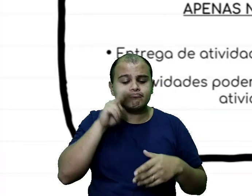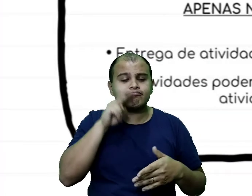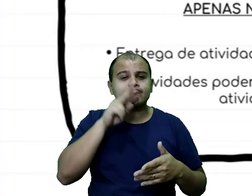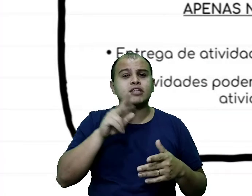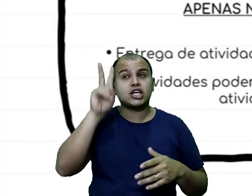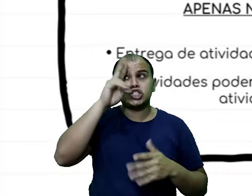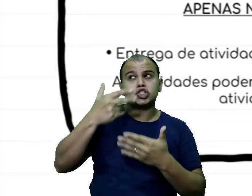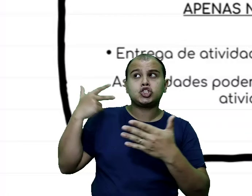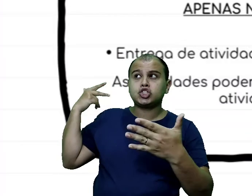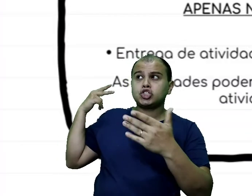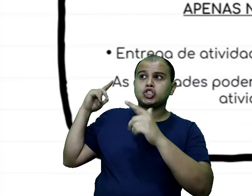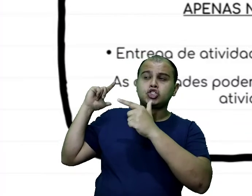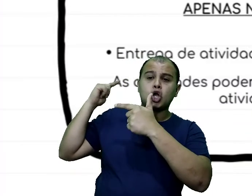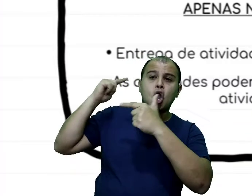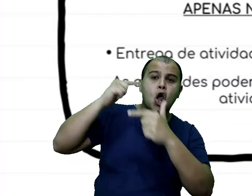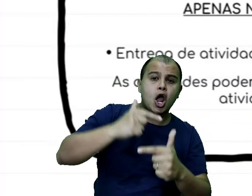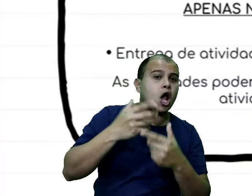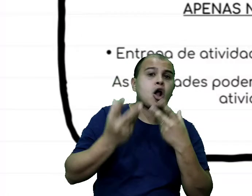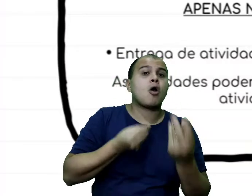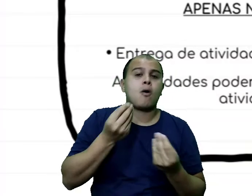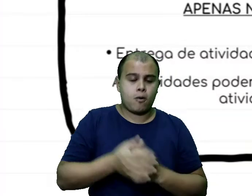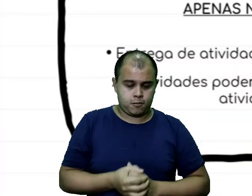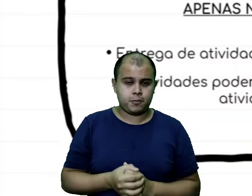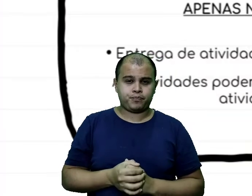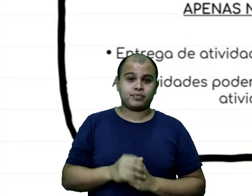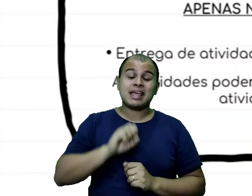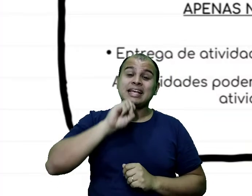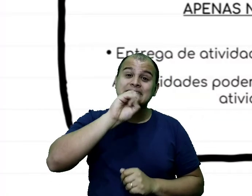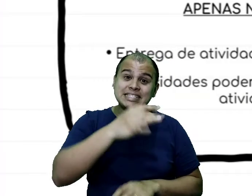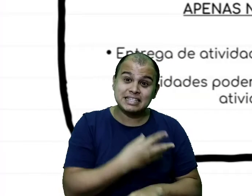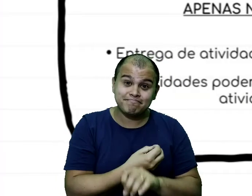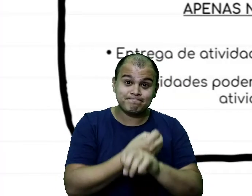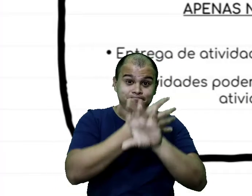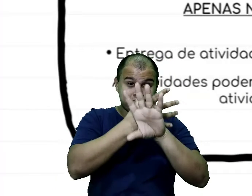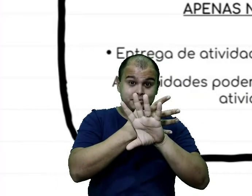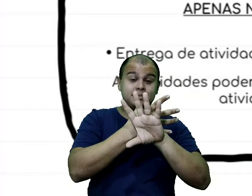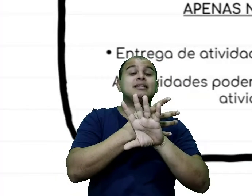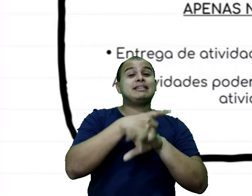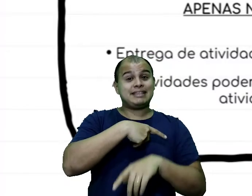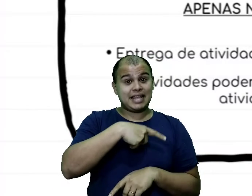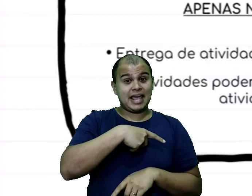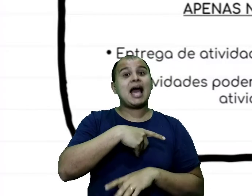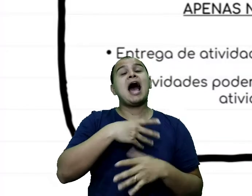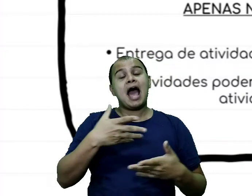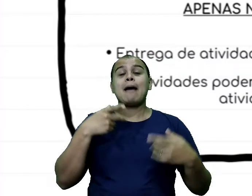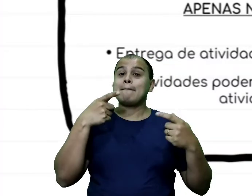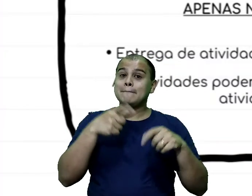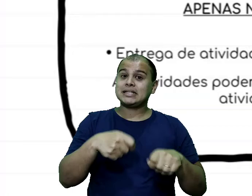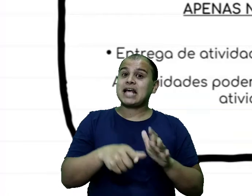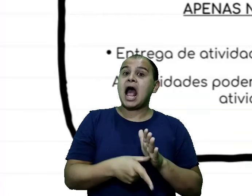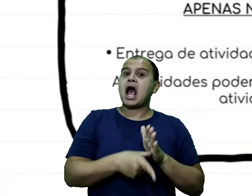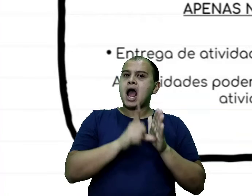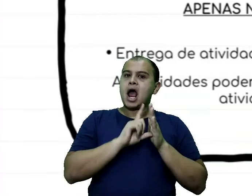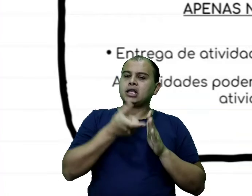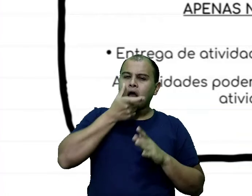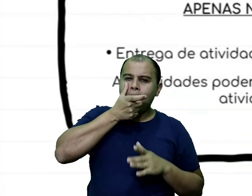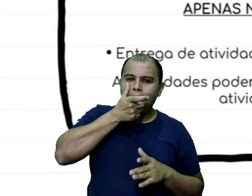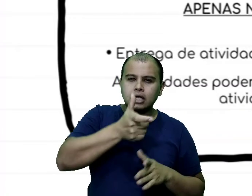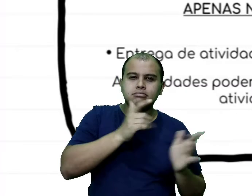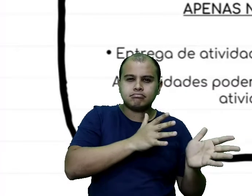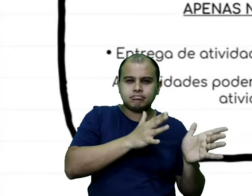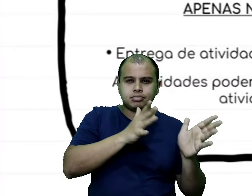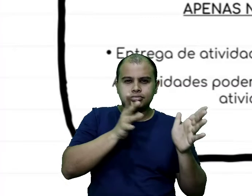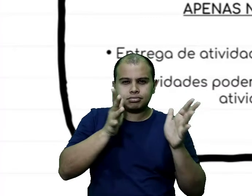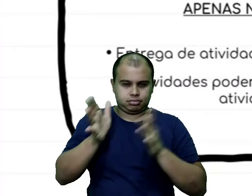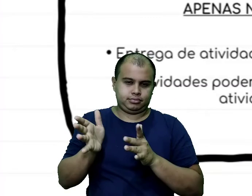importante. Então a gente pede, se for uma aula síncrona, que a gente vai ter uma aula online com as crianças, para elas assistirem o vídeo antes